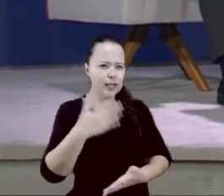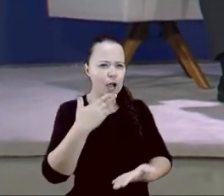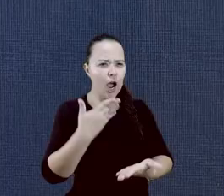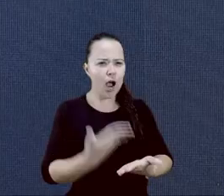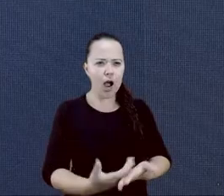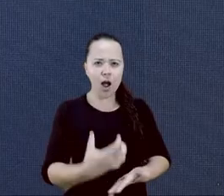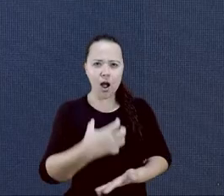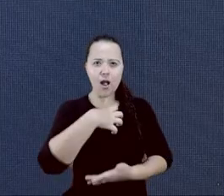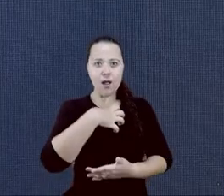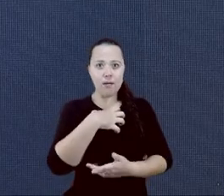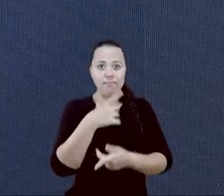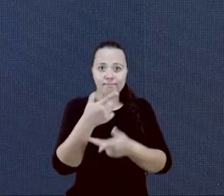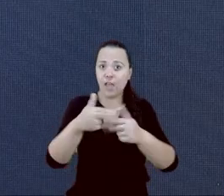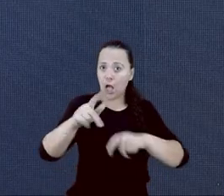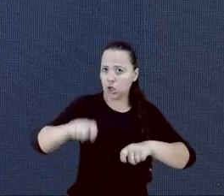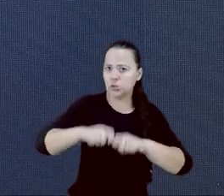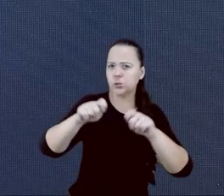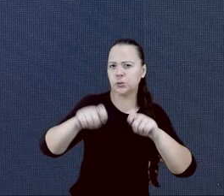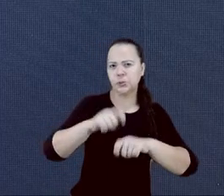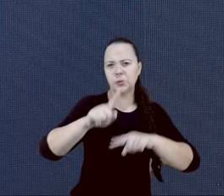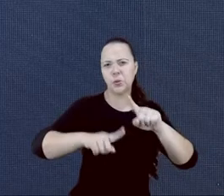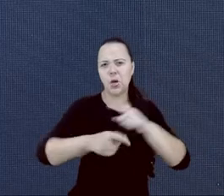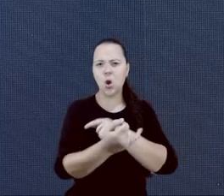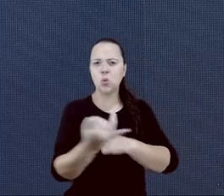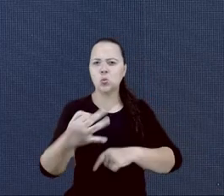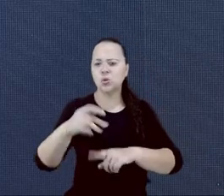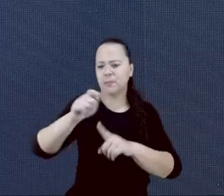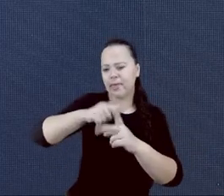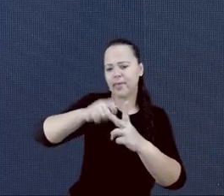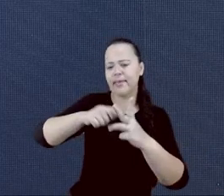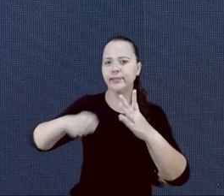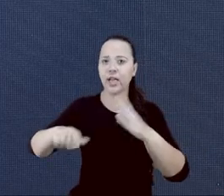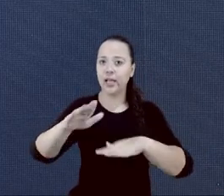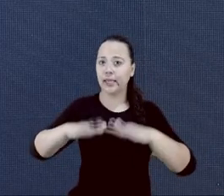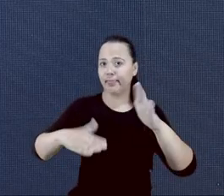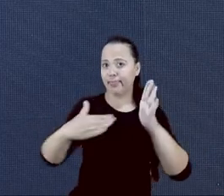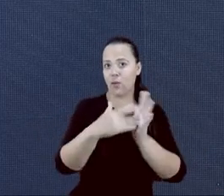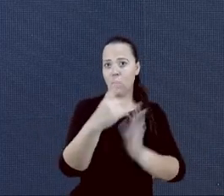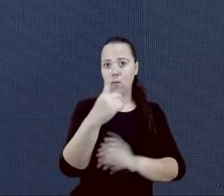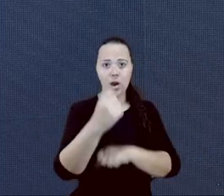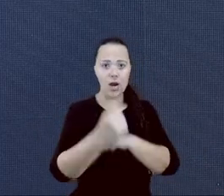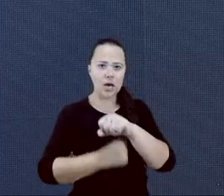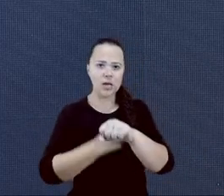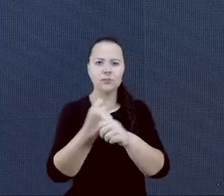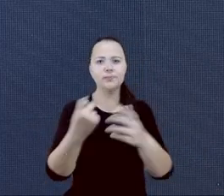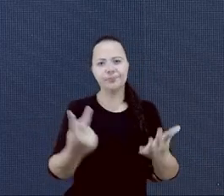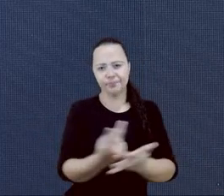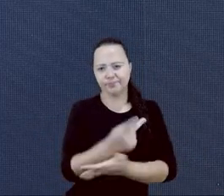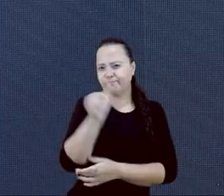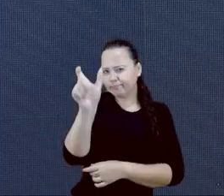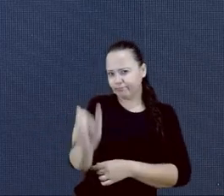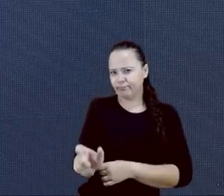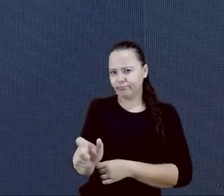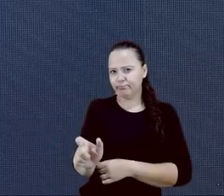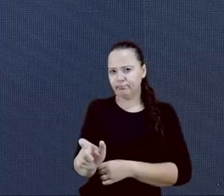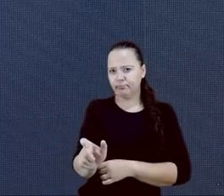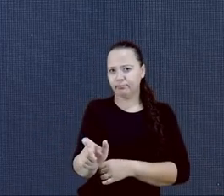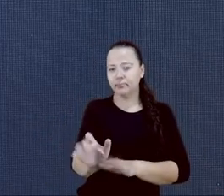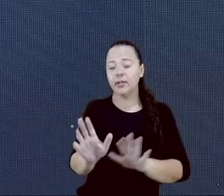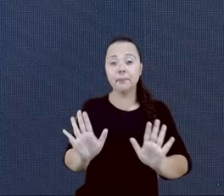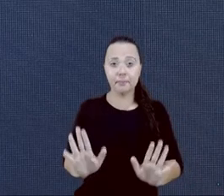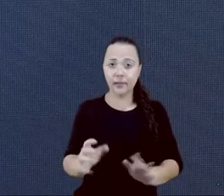que às vezes compromete O Retorno de alguns meses às vezes até de um ano de um fundo com essa característica né agora de certa maneira